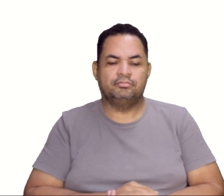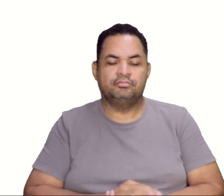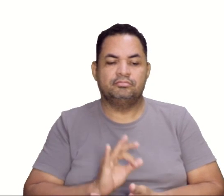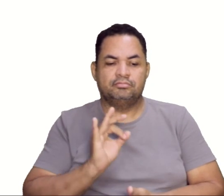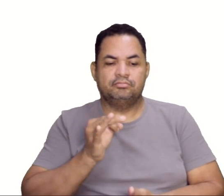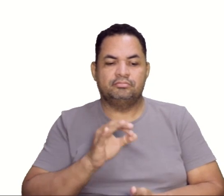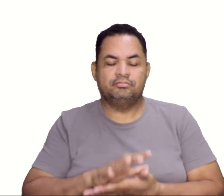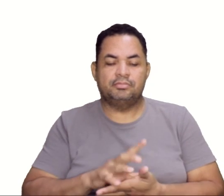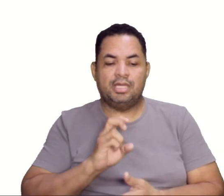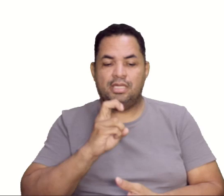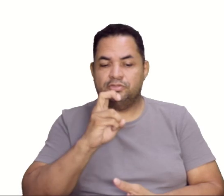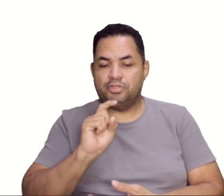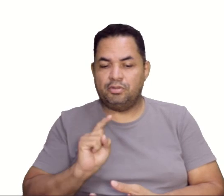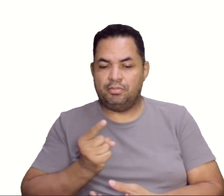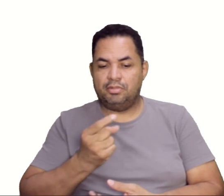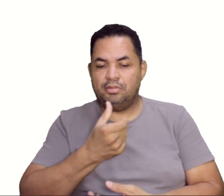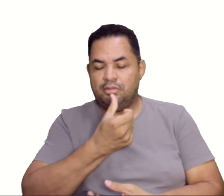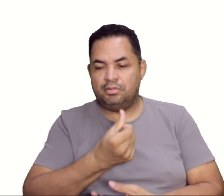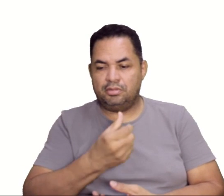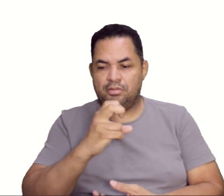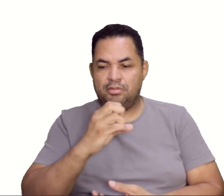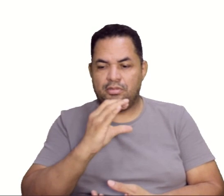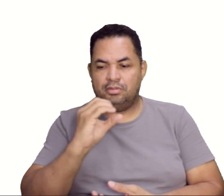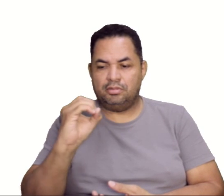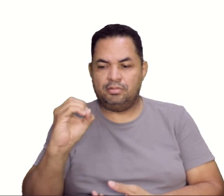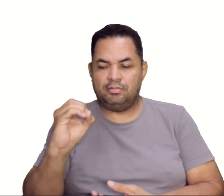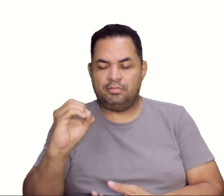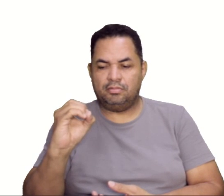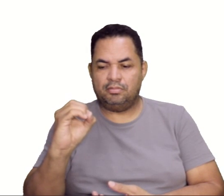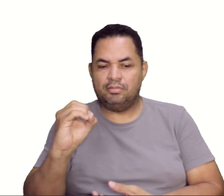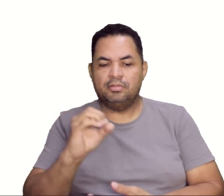exatamente 5.650